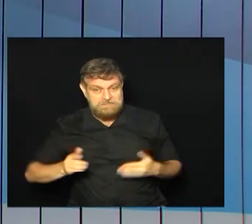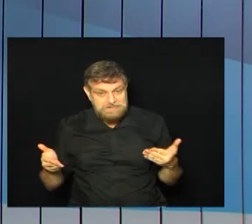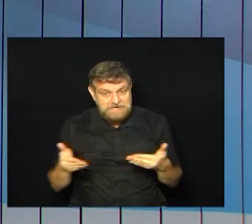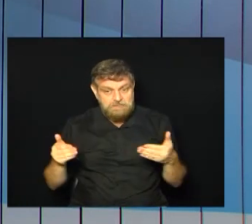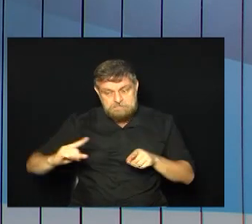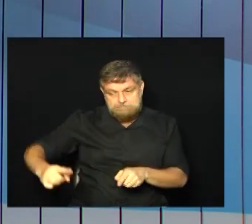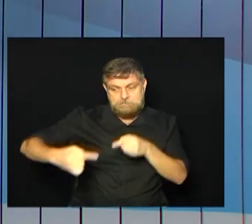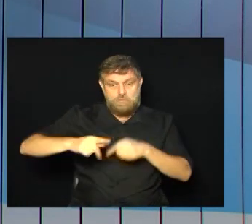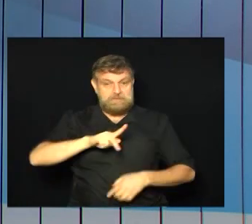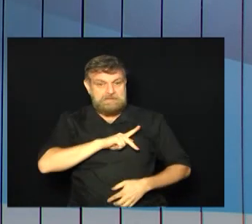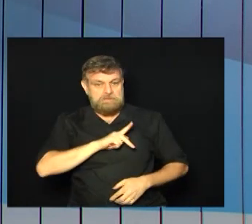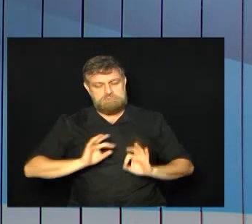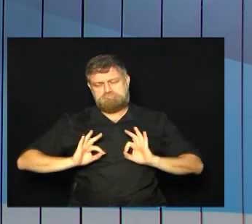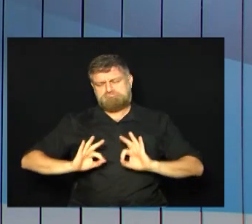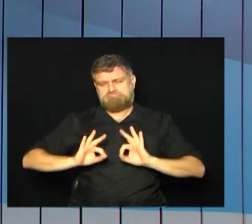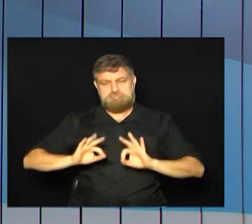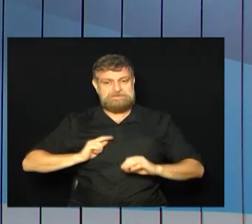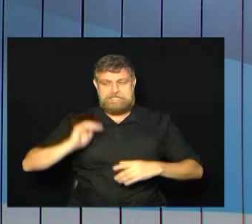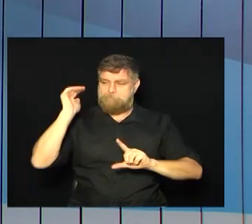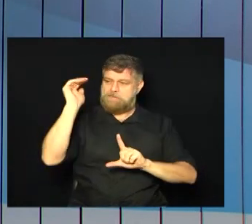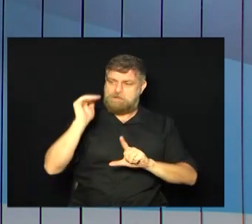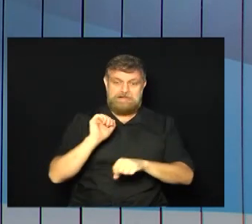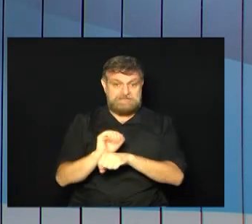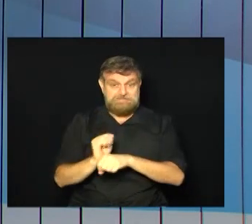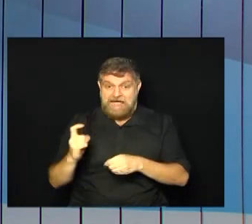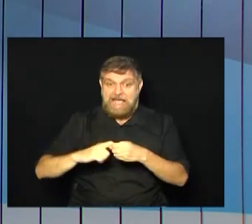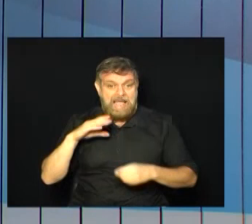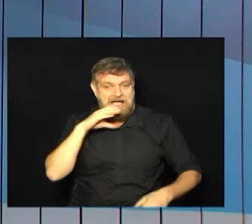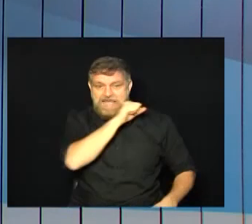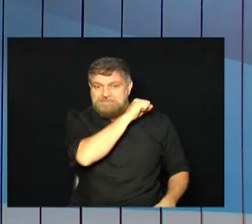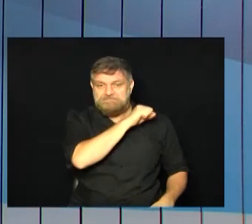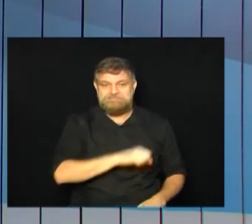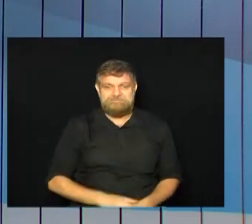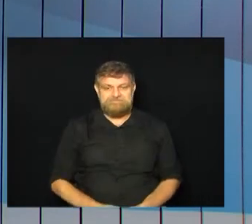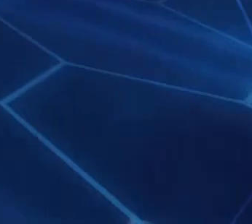contra o Palmeiras. Grande jogo, muitos assuntos. A gente volta já.